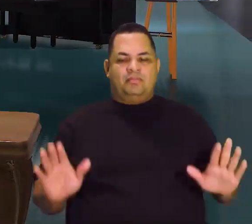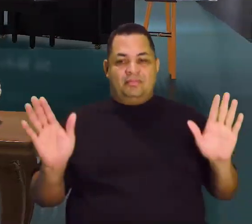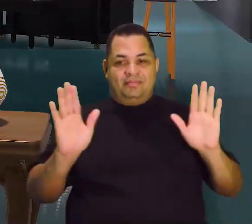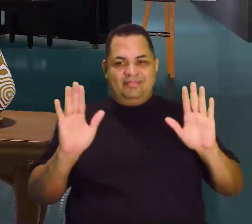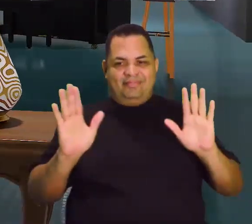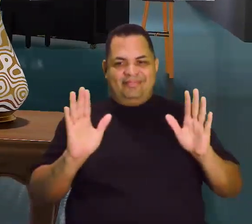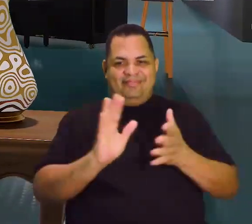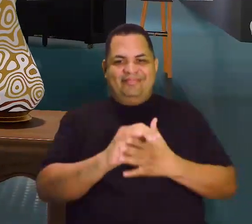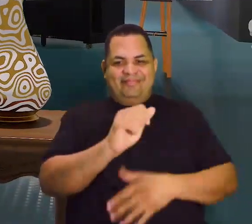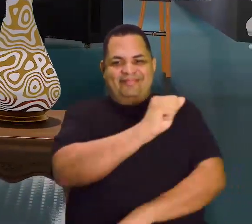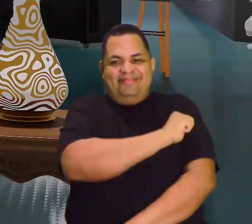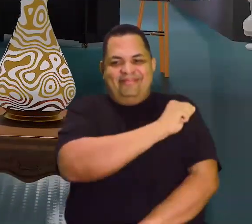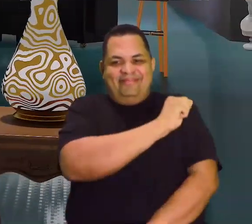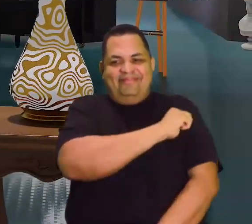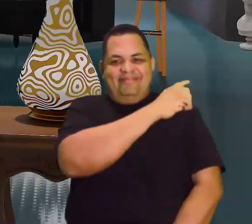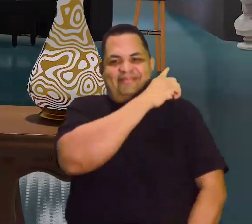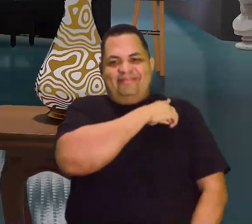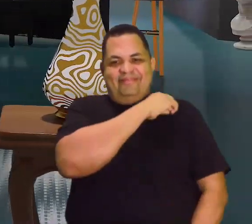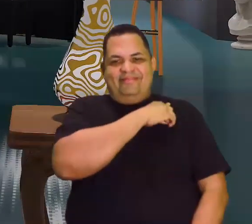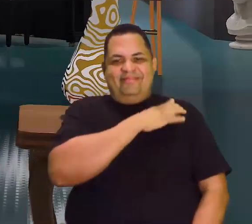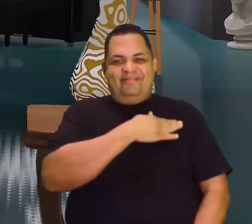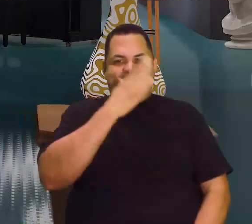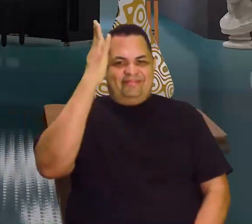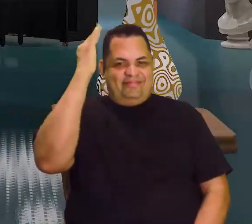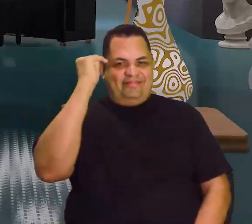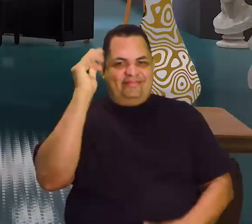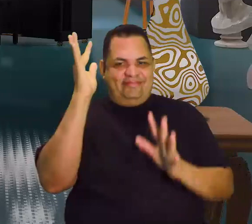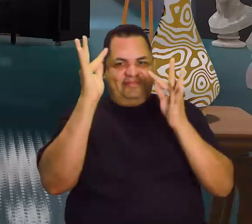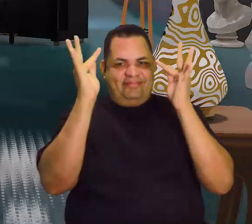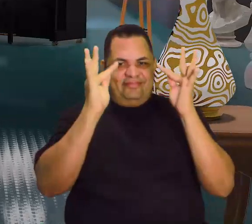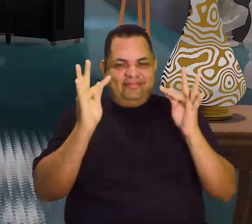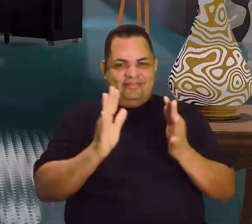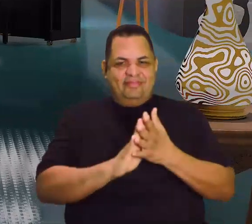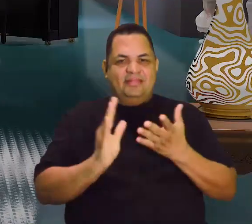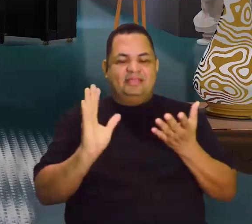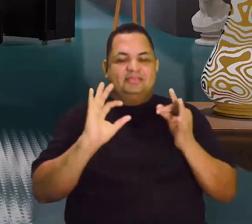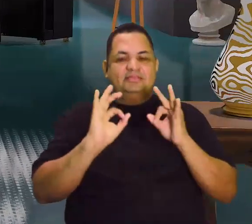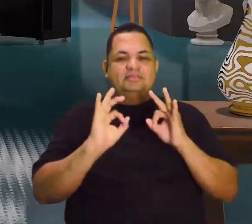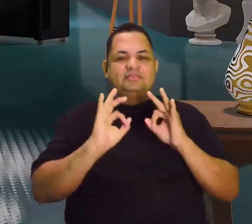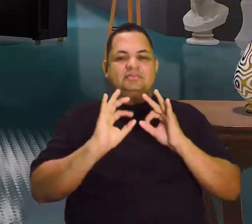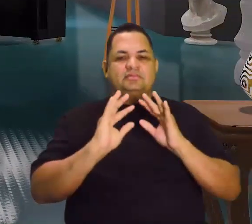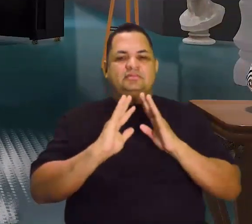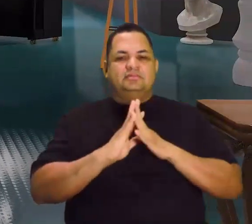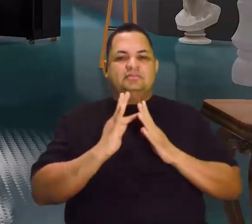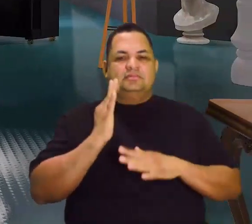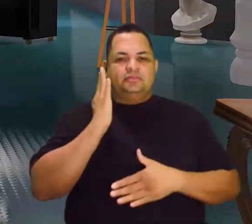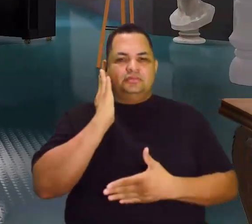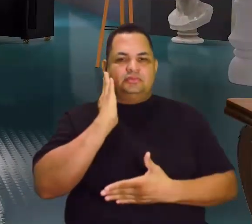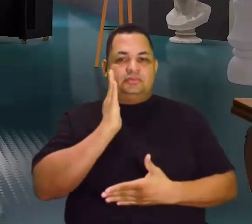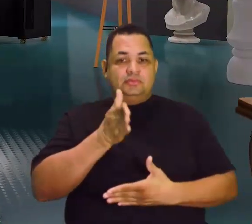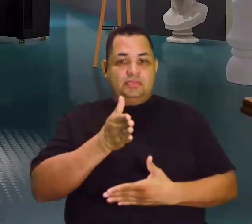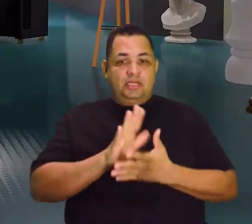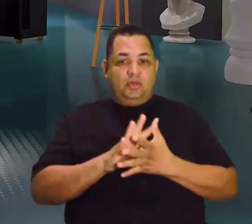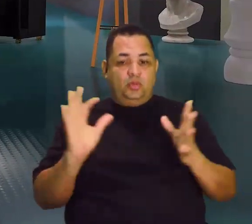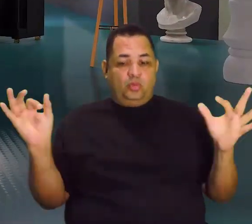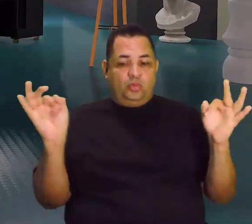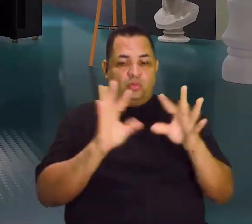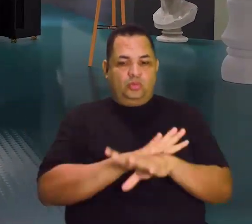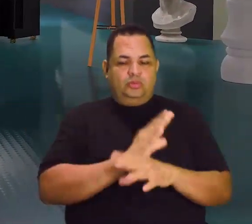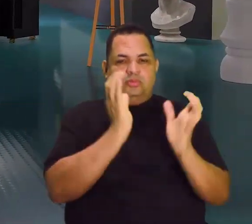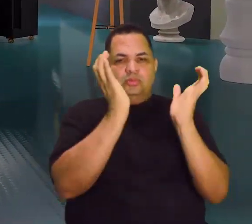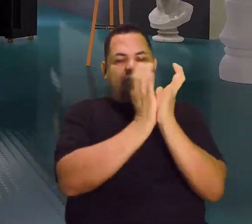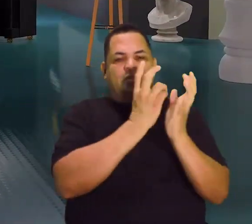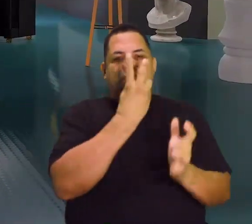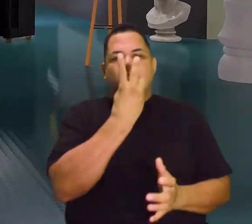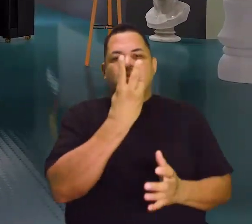Olá, turmas do primeiro ano. Sei que vocês estão felizes, já concluindo a unidade 2 do